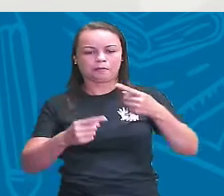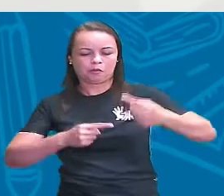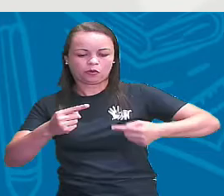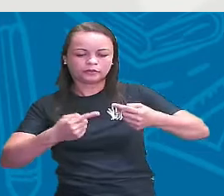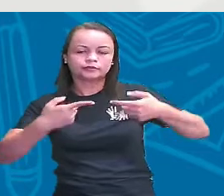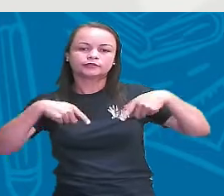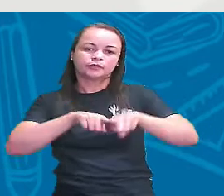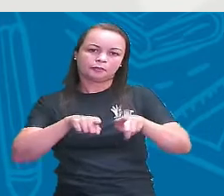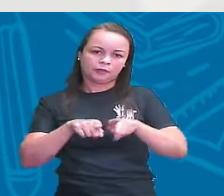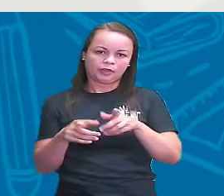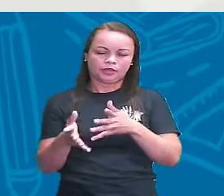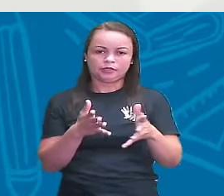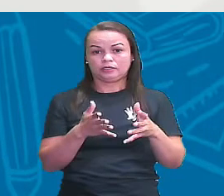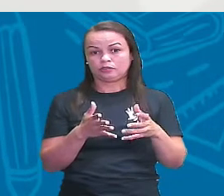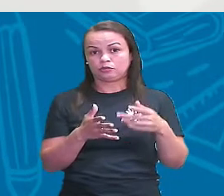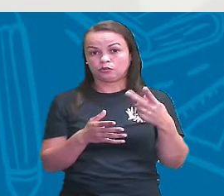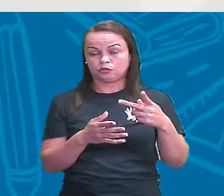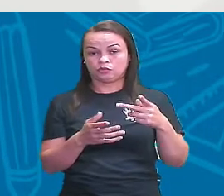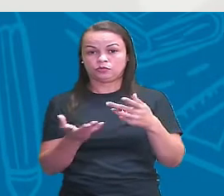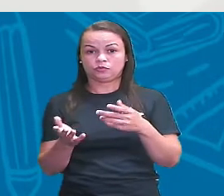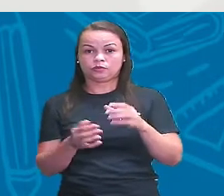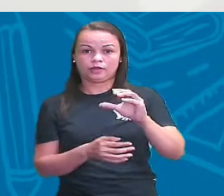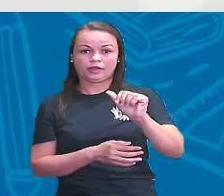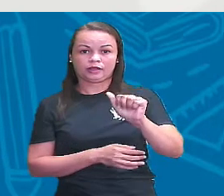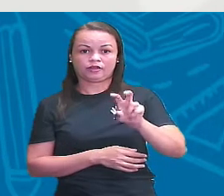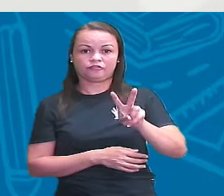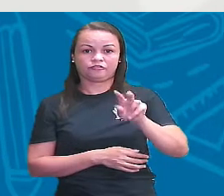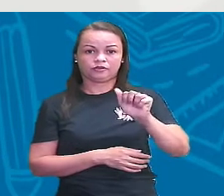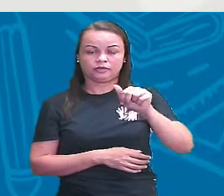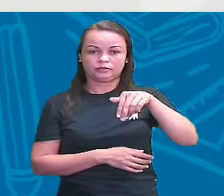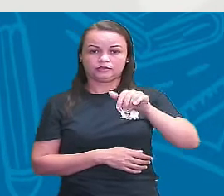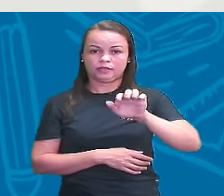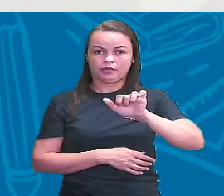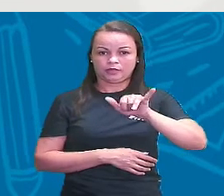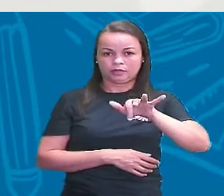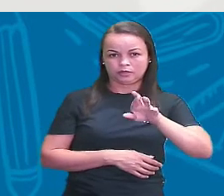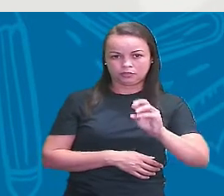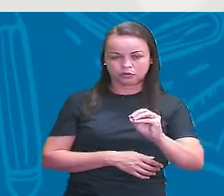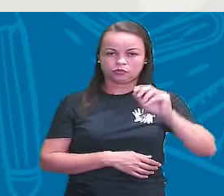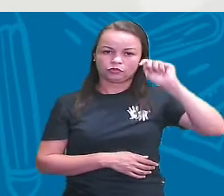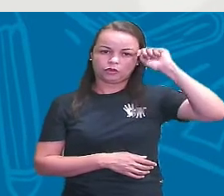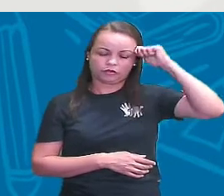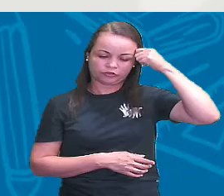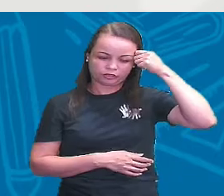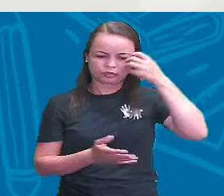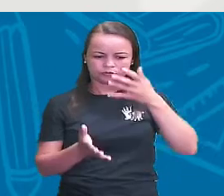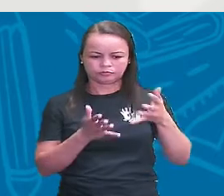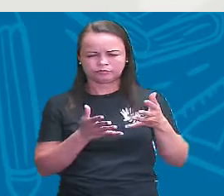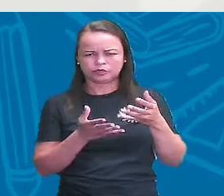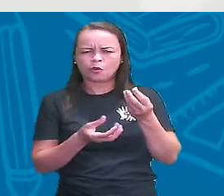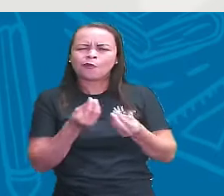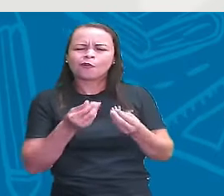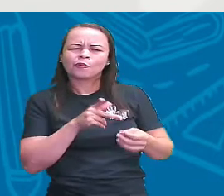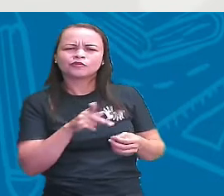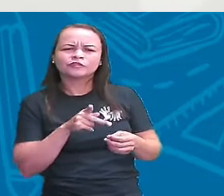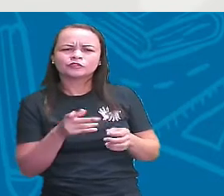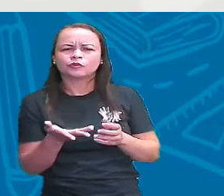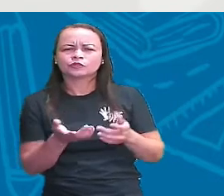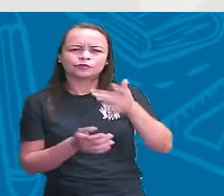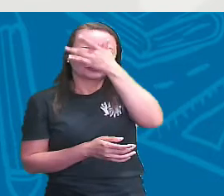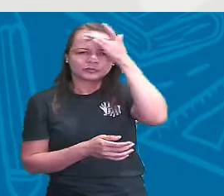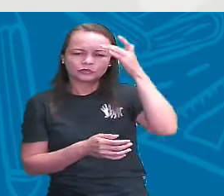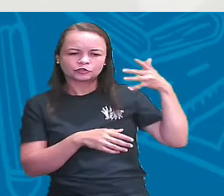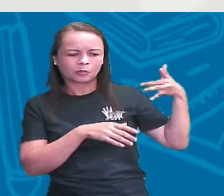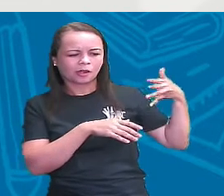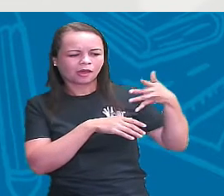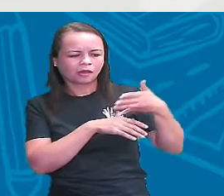comercial caravaneiro africano. Como assim, professor? Os mercadores, quando passavam por Ifé, eles passavam por lá para